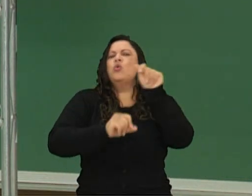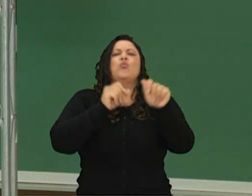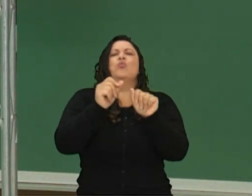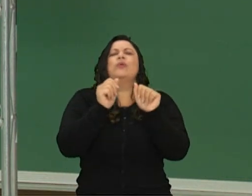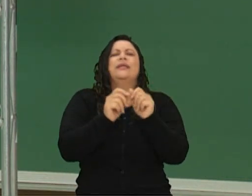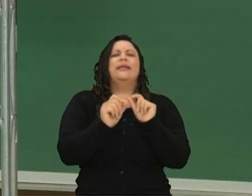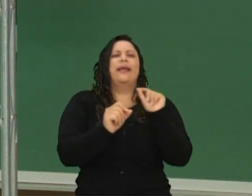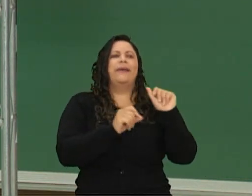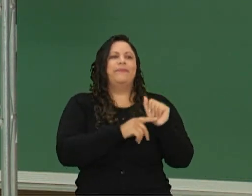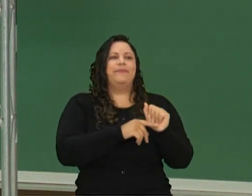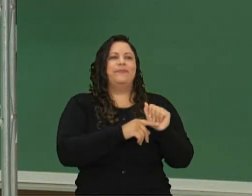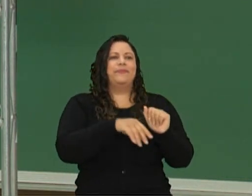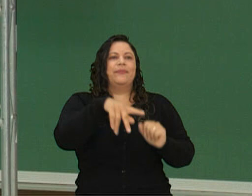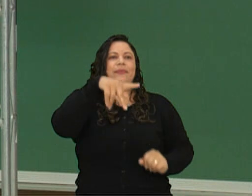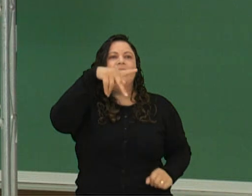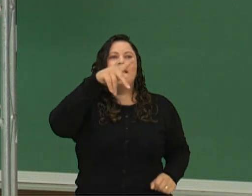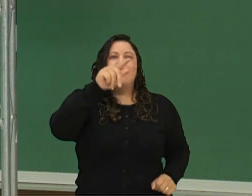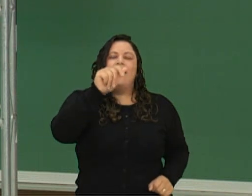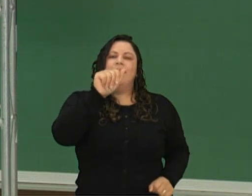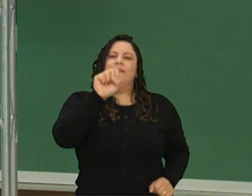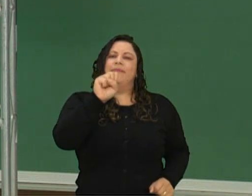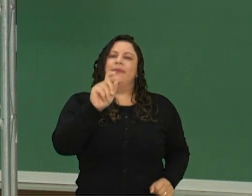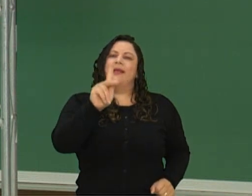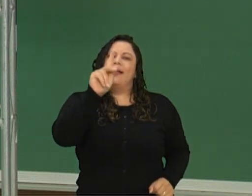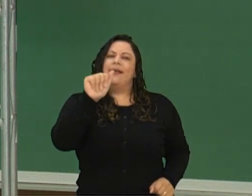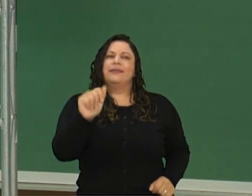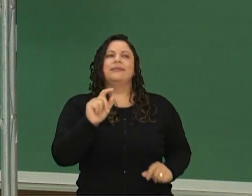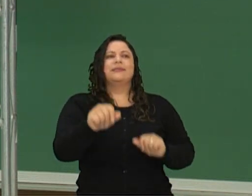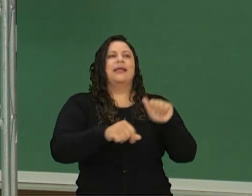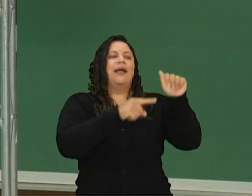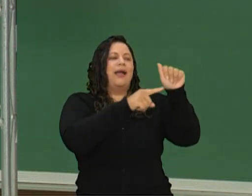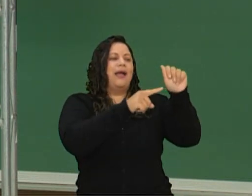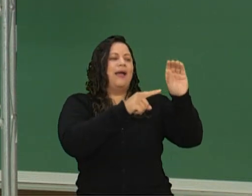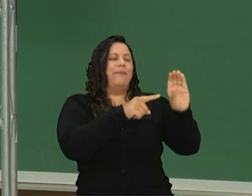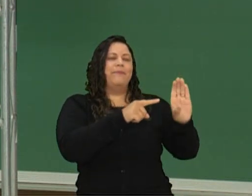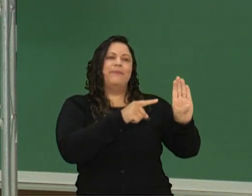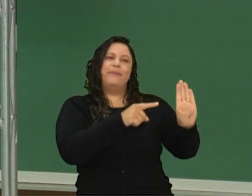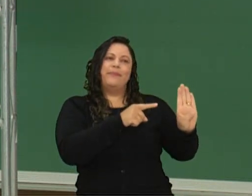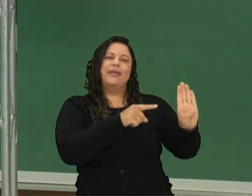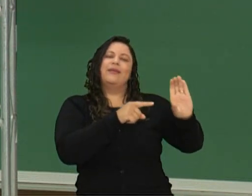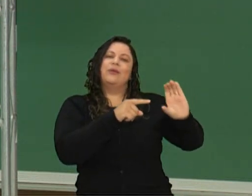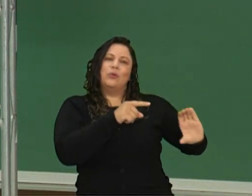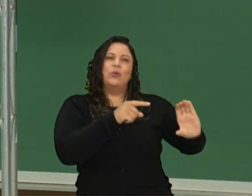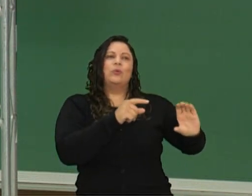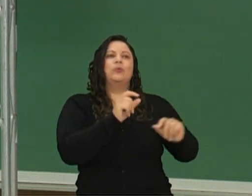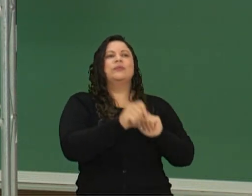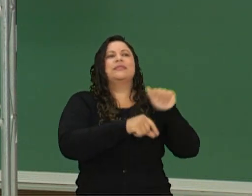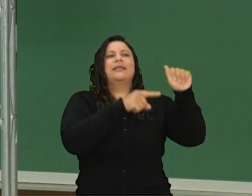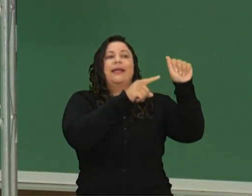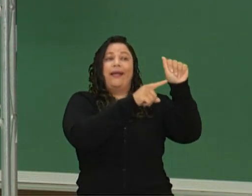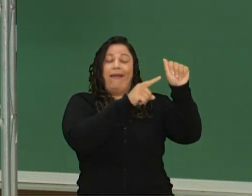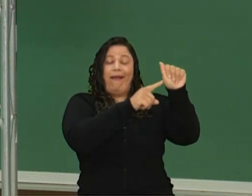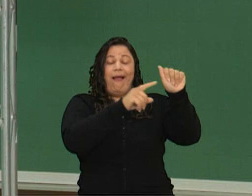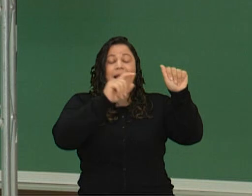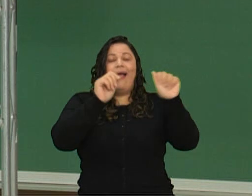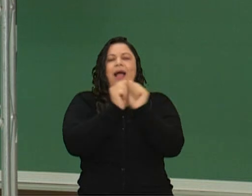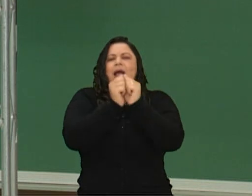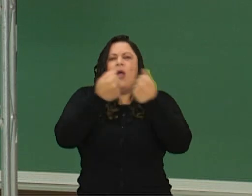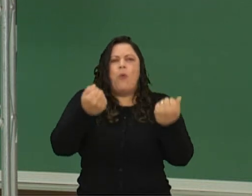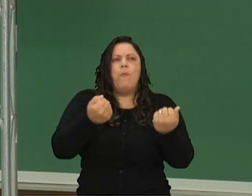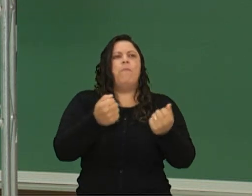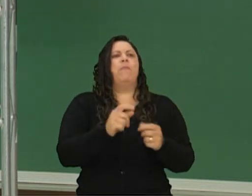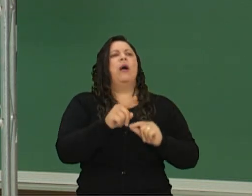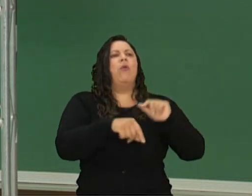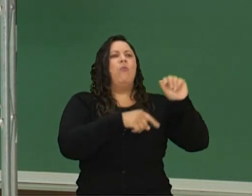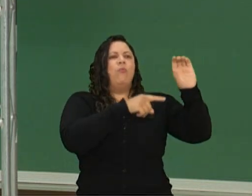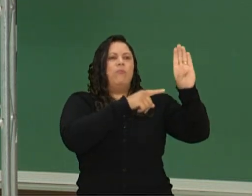salgado e decorado? B, ovos de chocolate? C, peixe benzido? Qual será a resposta correta? A, B